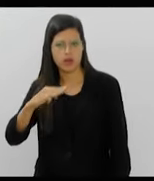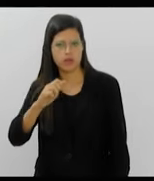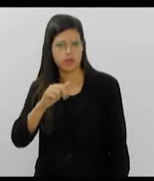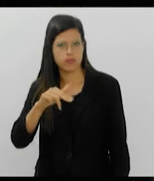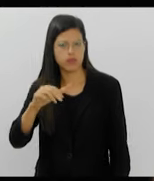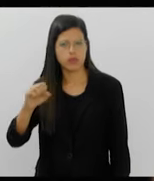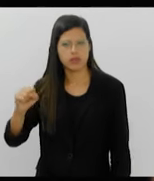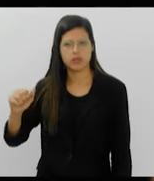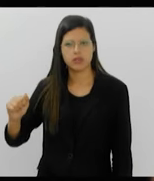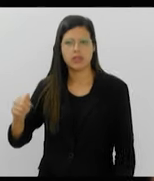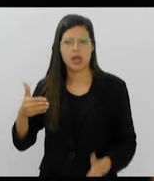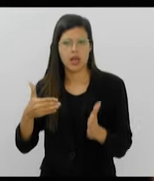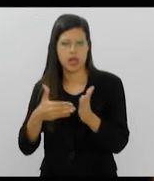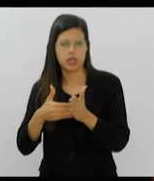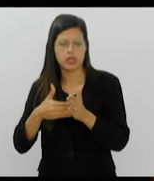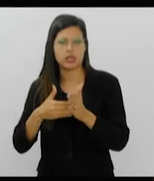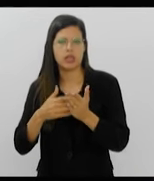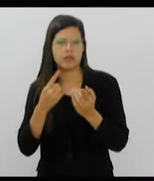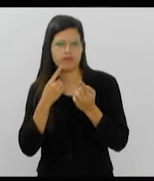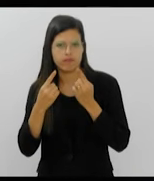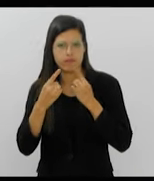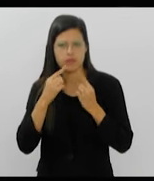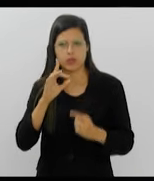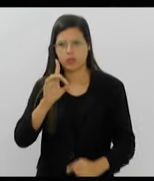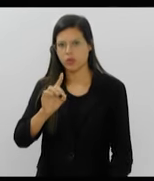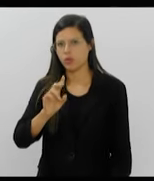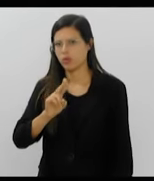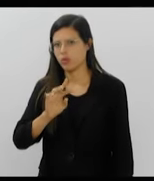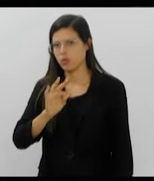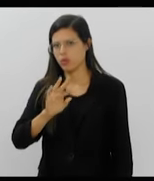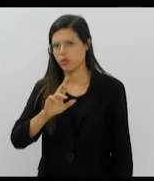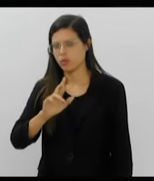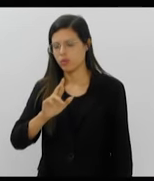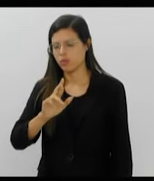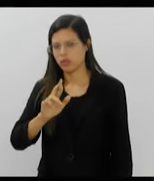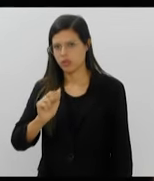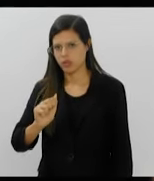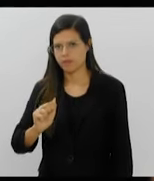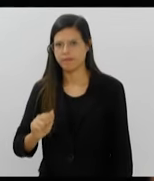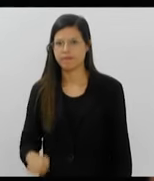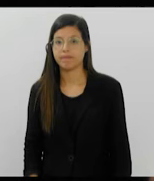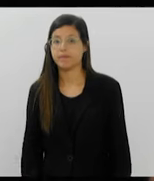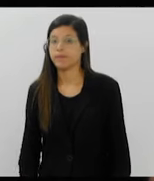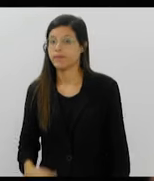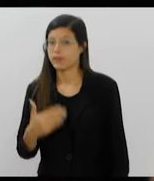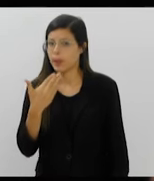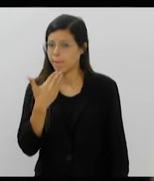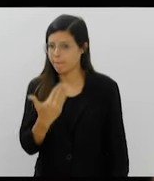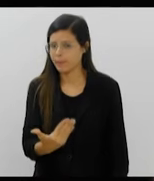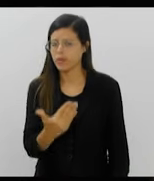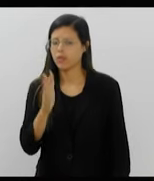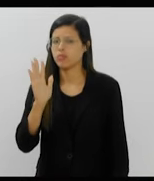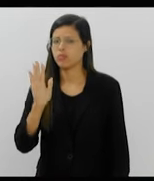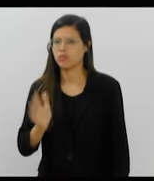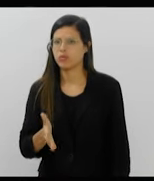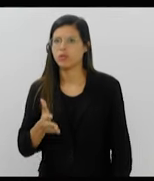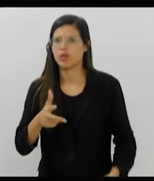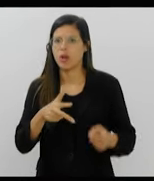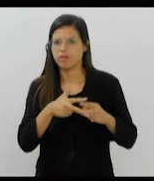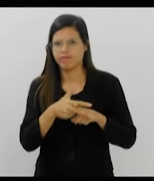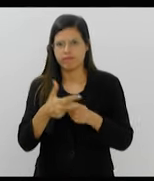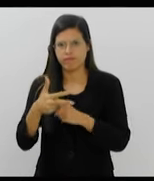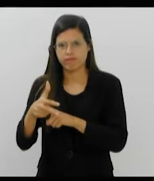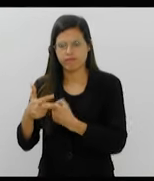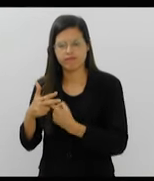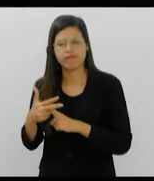chegar a Dutra. Essa é uma demanda que eu venho solicitando a reforma desta